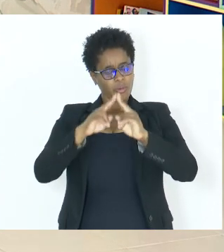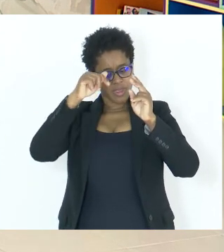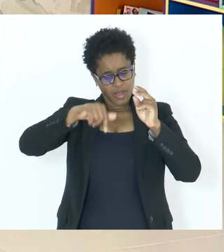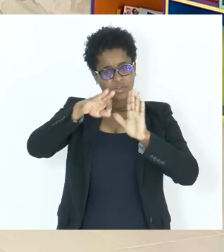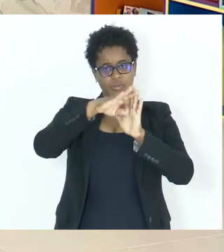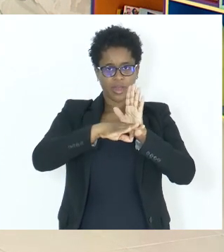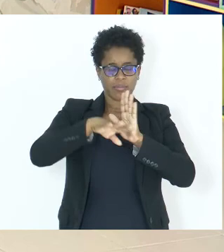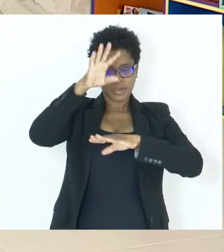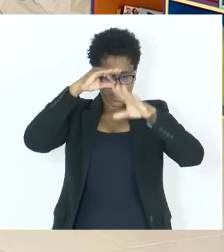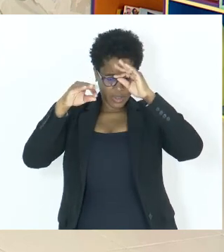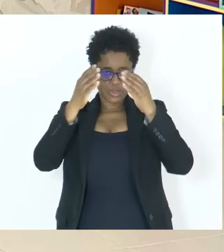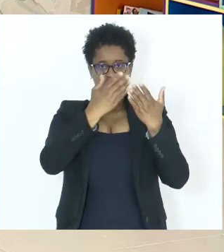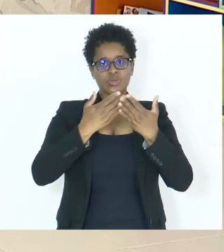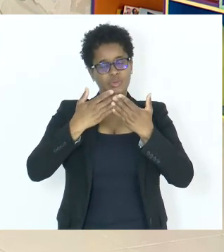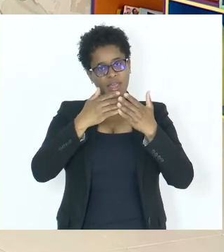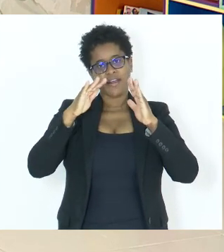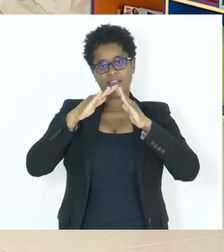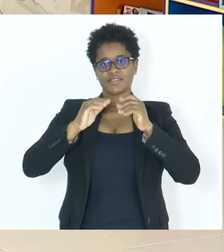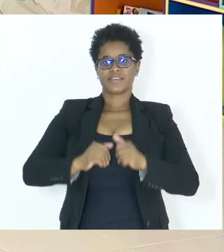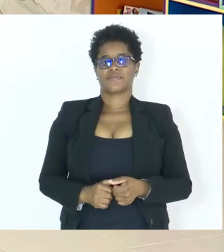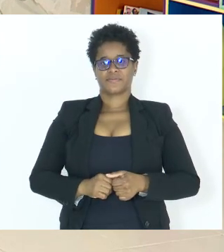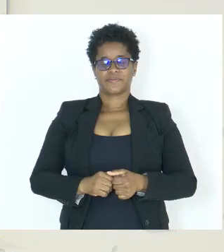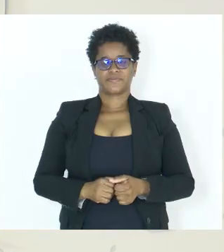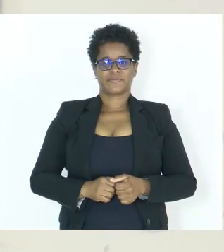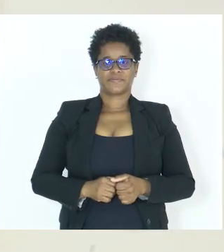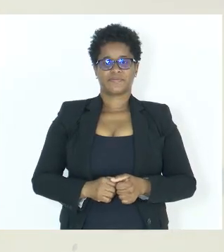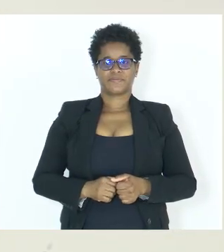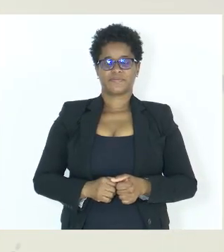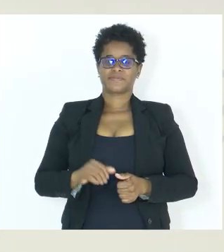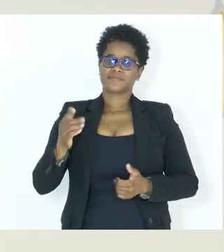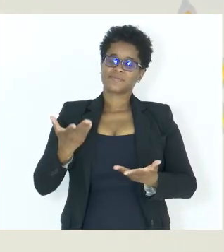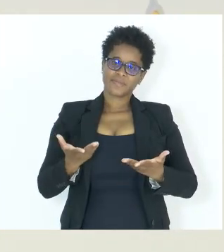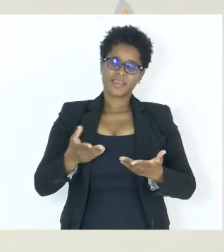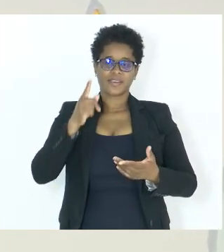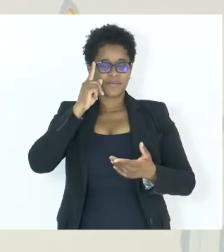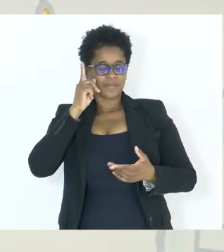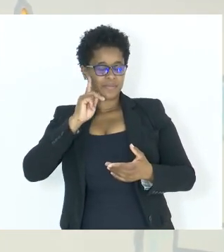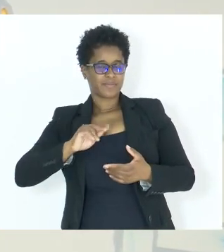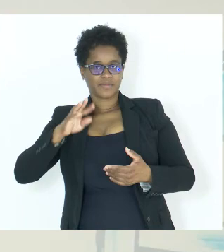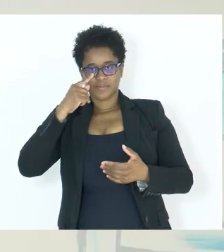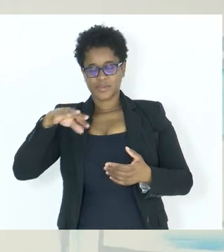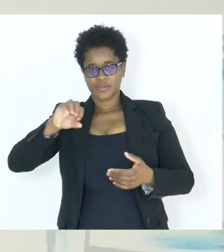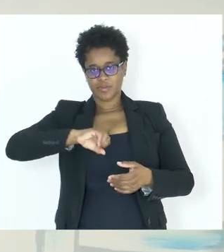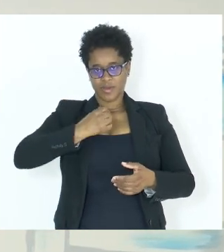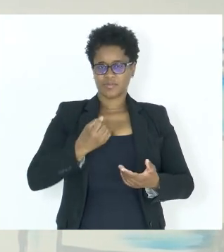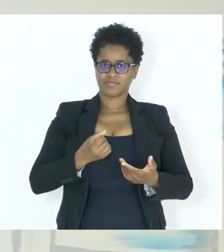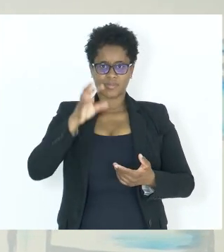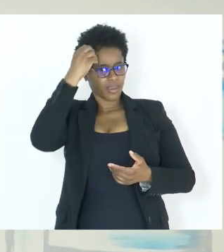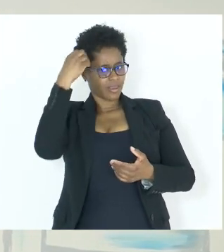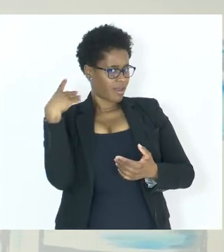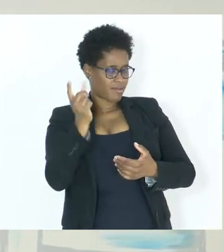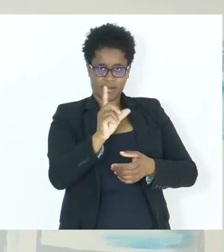no programa Aprender e Estudar em Casa. Bem, meus meninos e minhas meninas, não